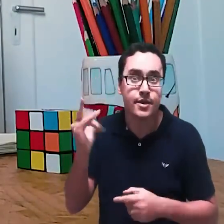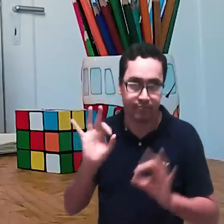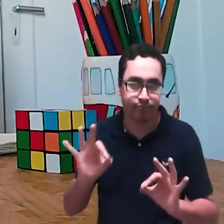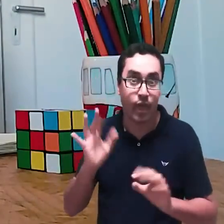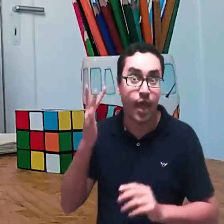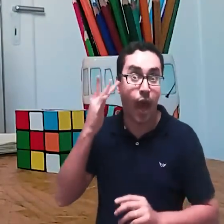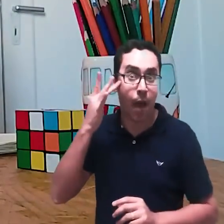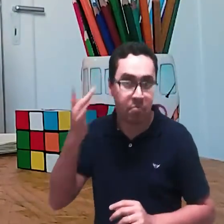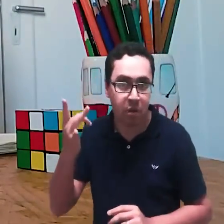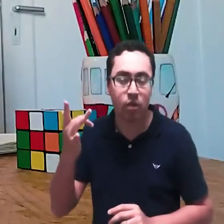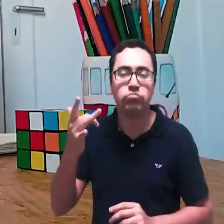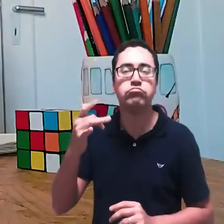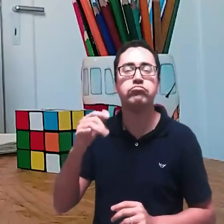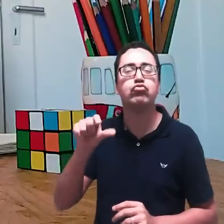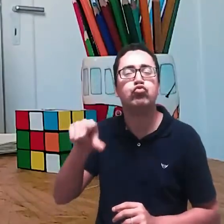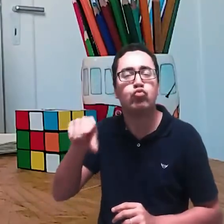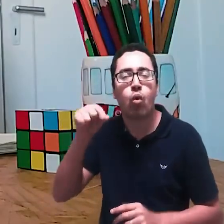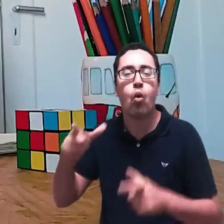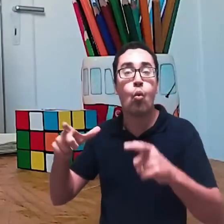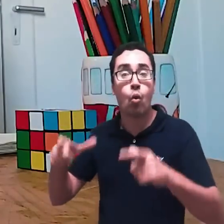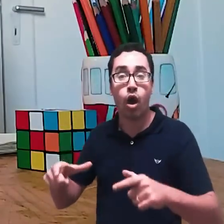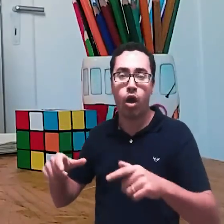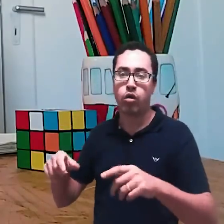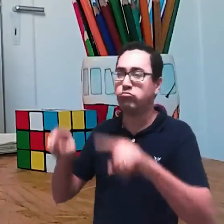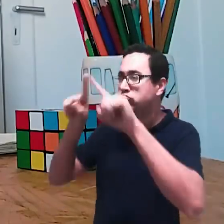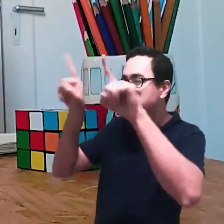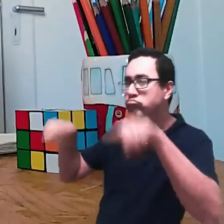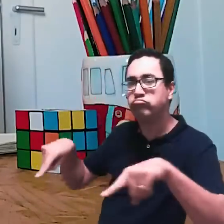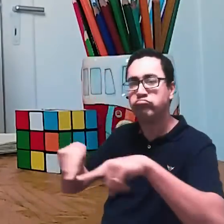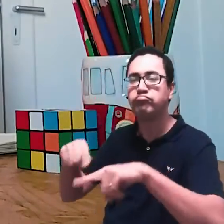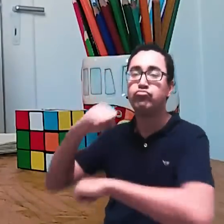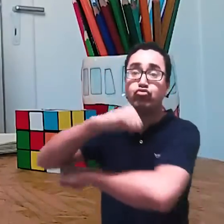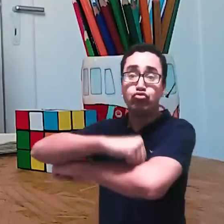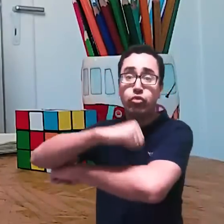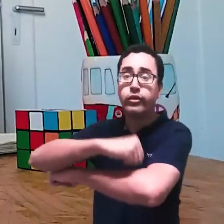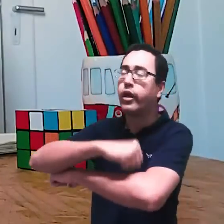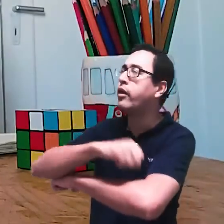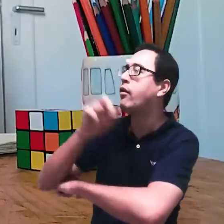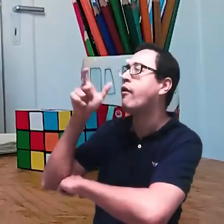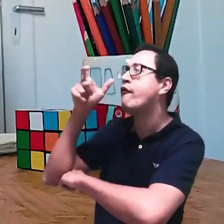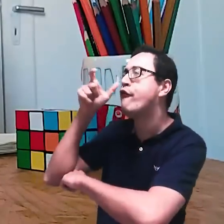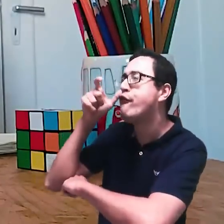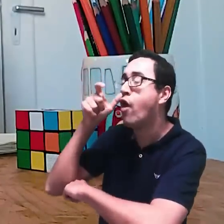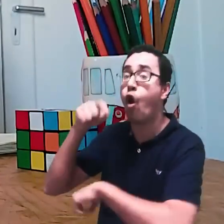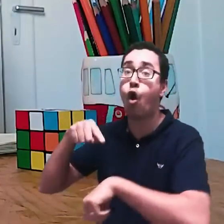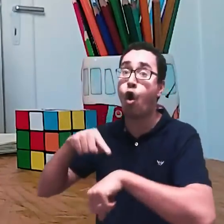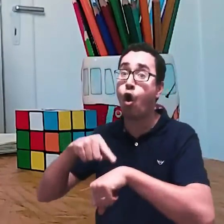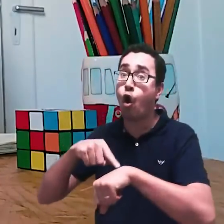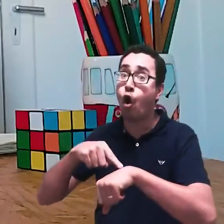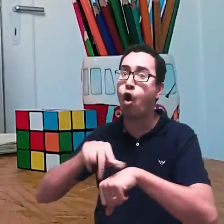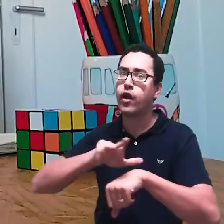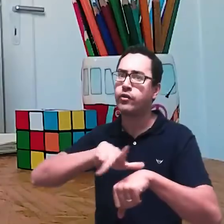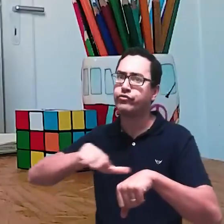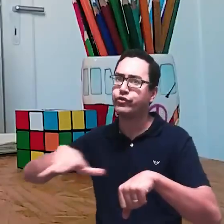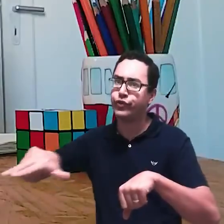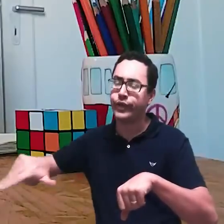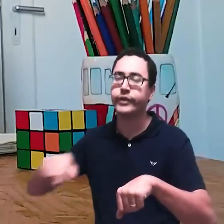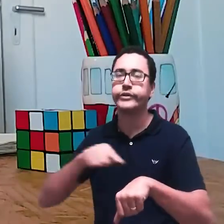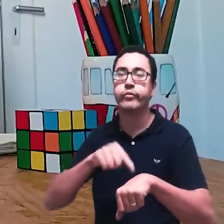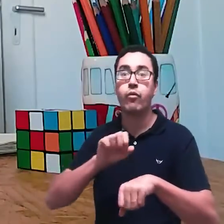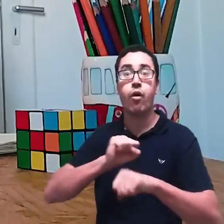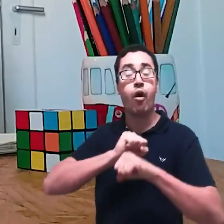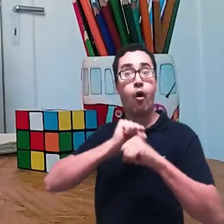um lugar da casa que vocês vão olhar o céu, em diferentes horários. Então, na hora que acordar, perto da